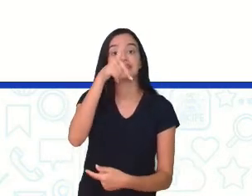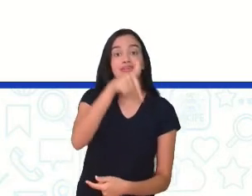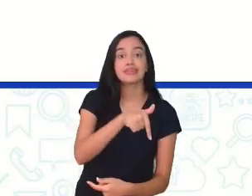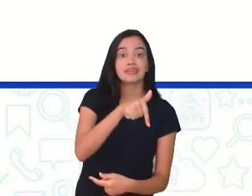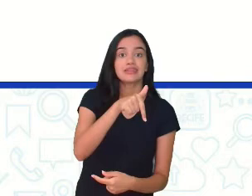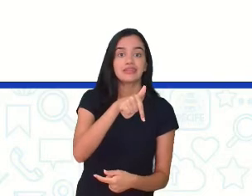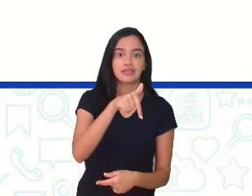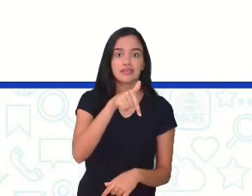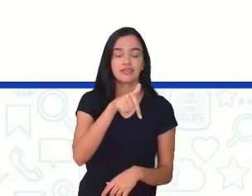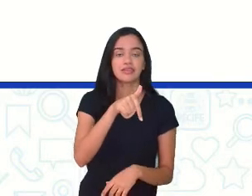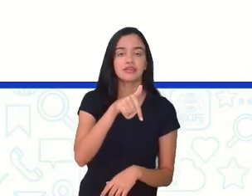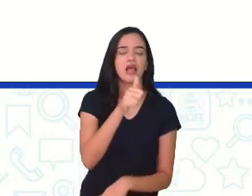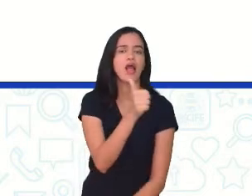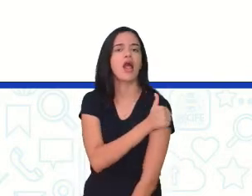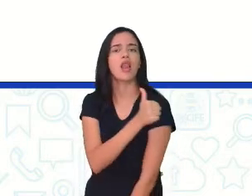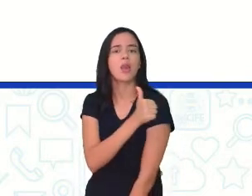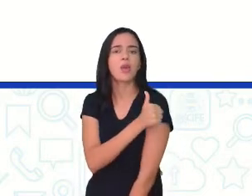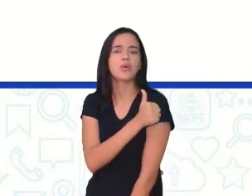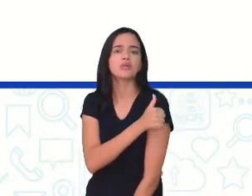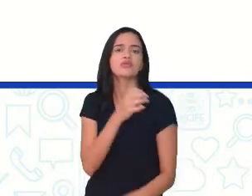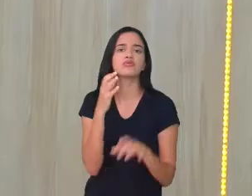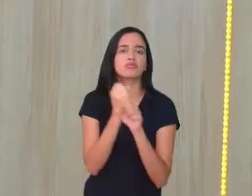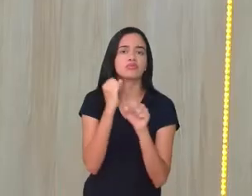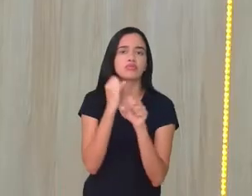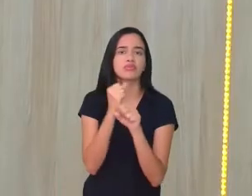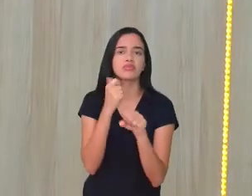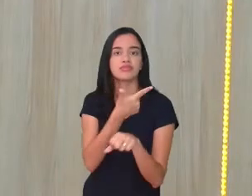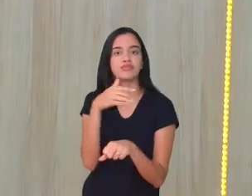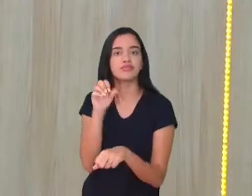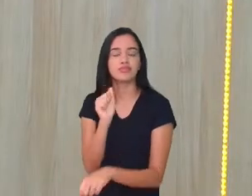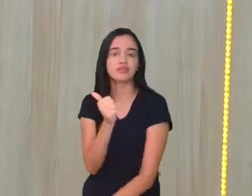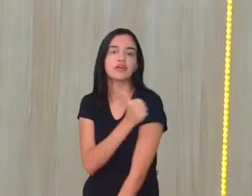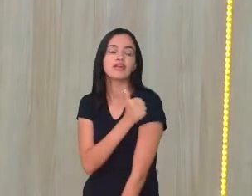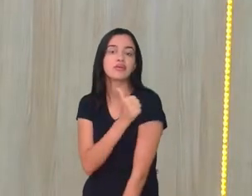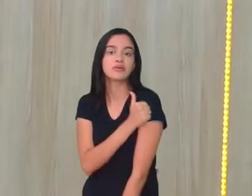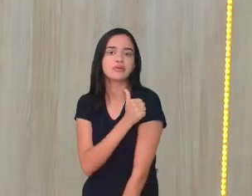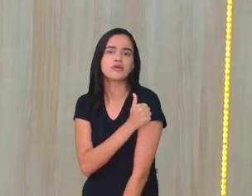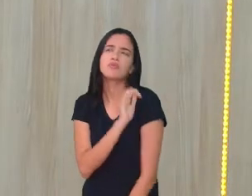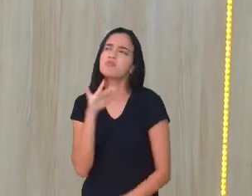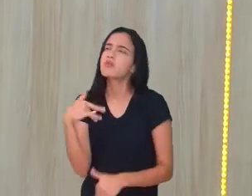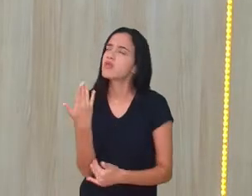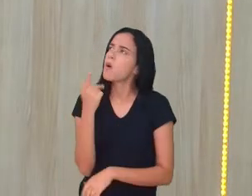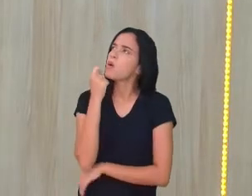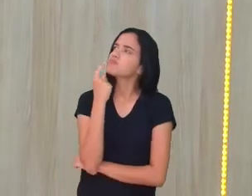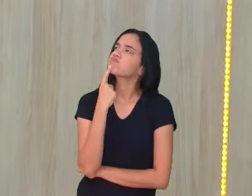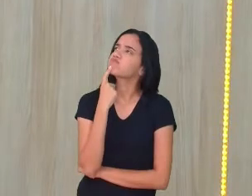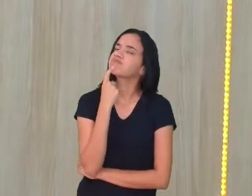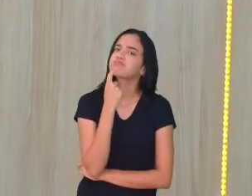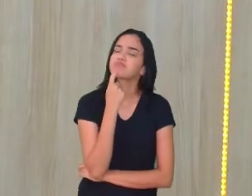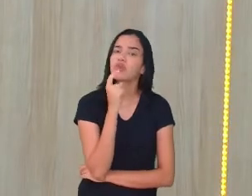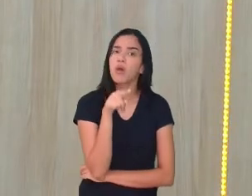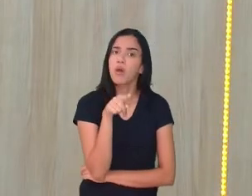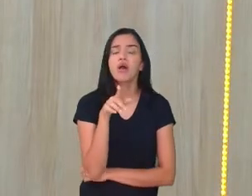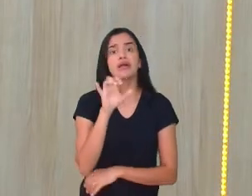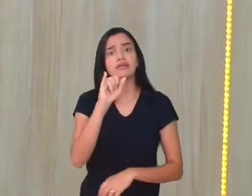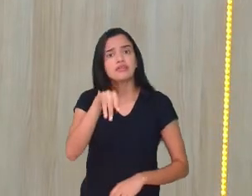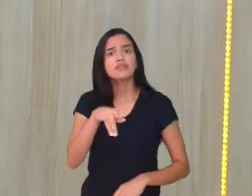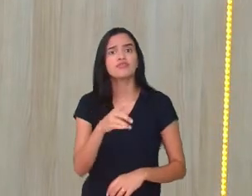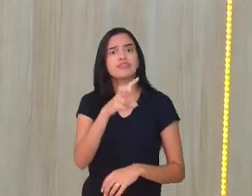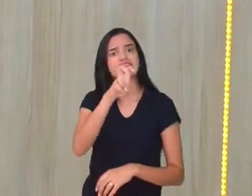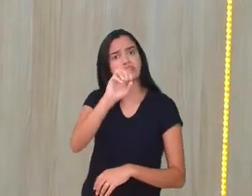7 alunos num total de 20 alunos. Então, poxa, professor, ali, se